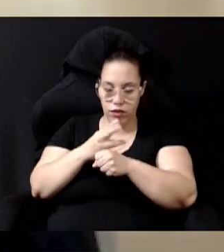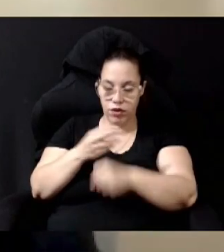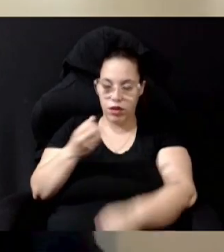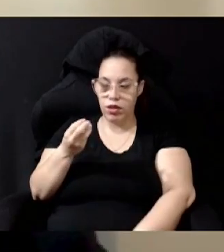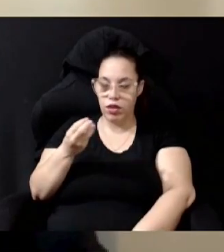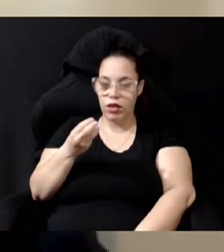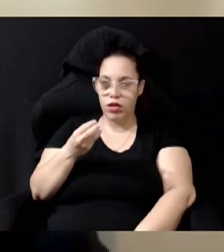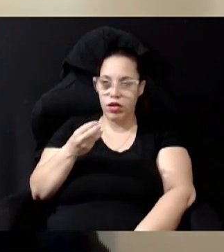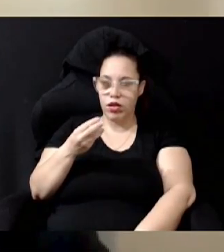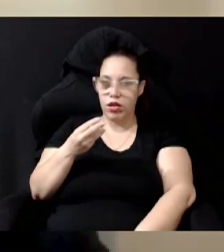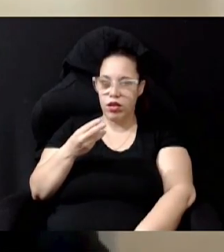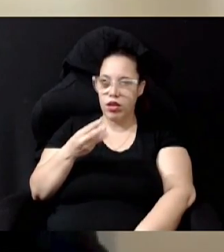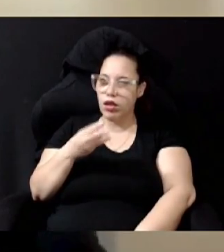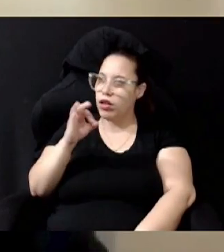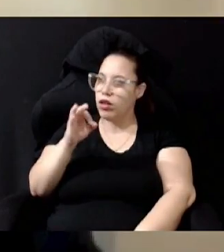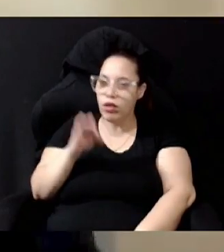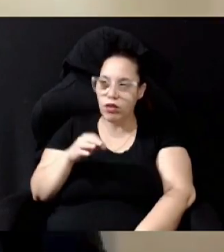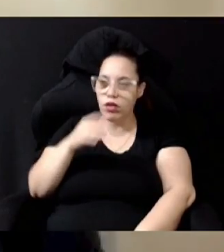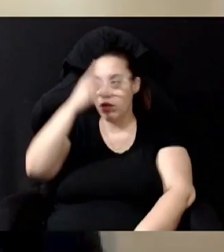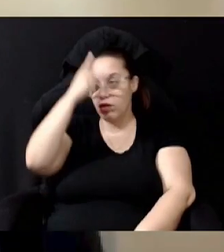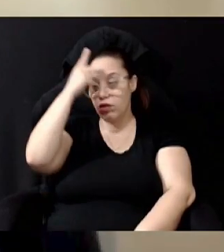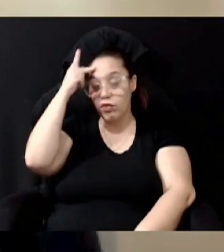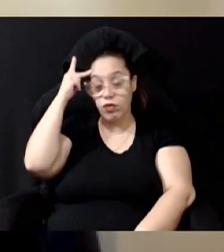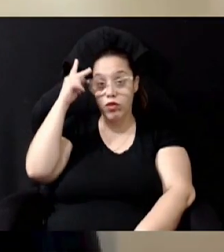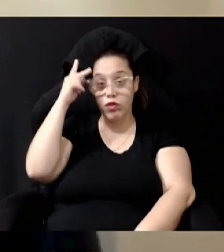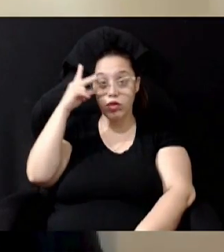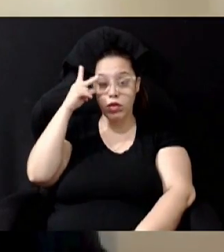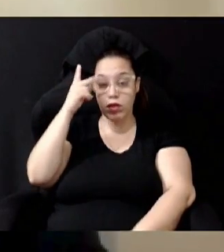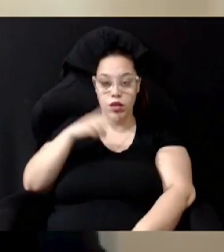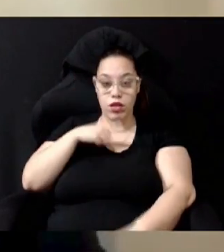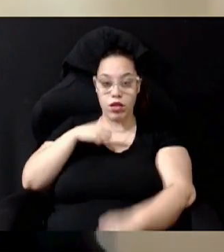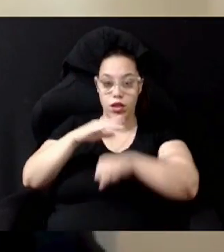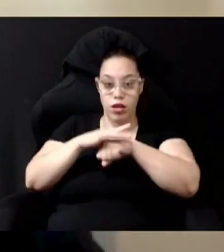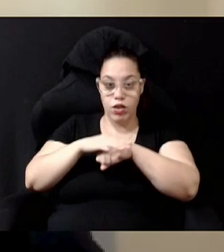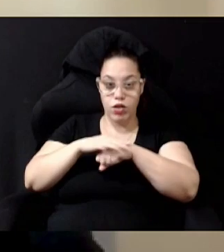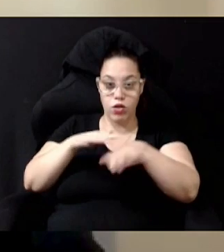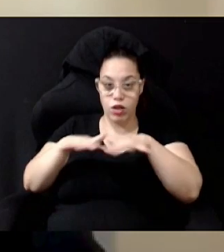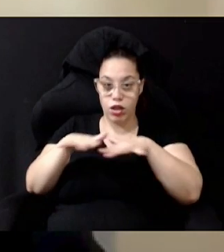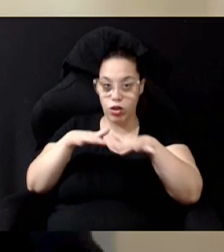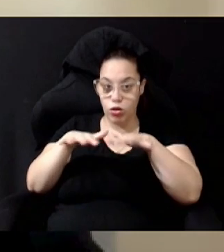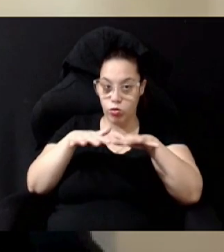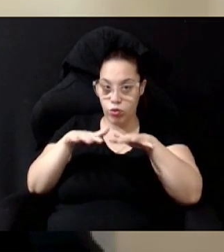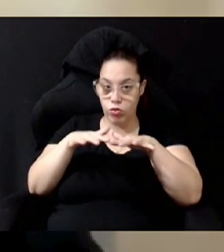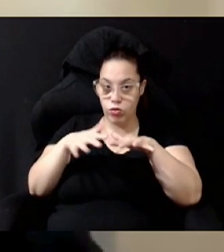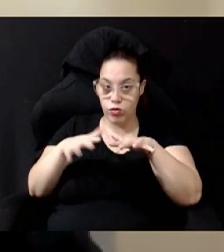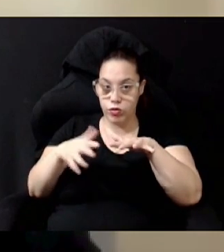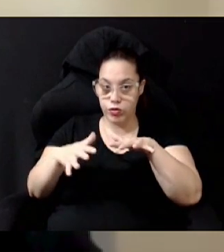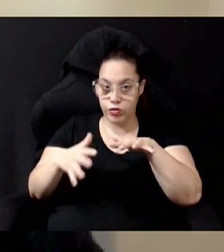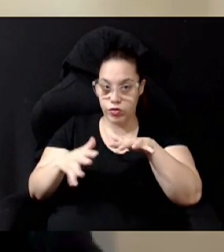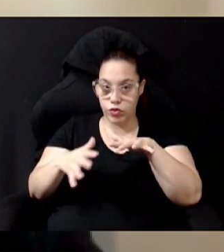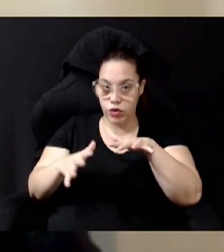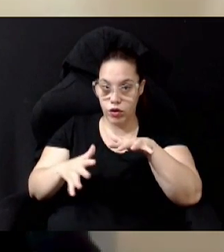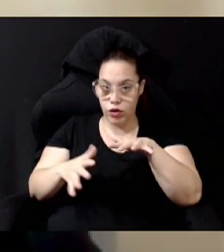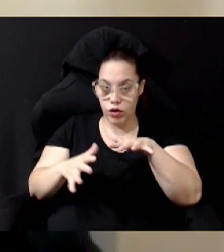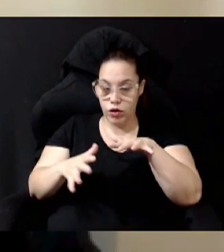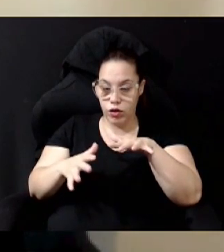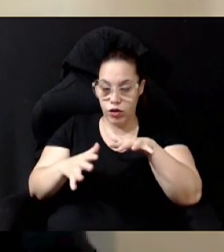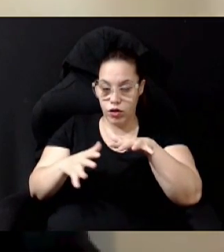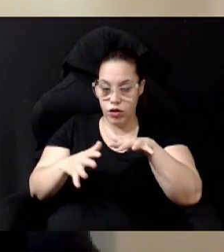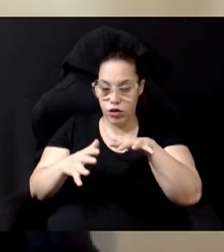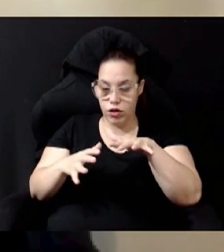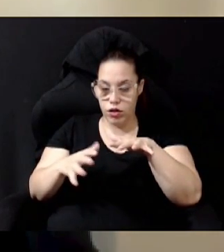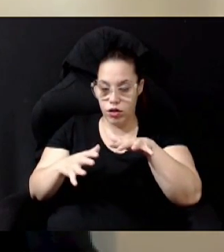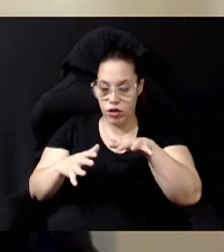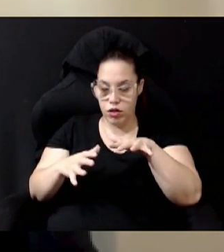pessoas têm doença de Parkinson. Repara que, assim, não é uma doença tão frequente,